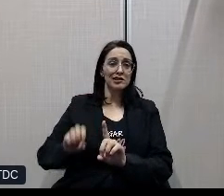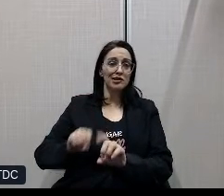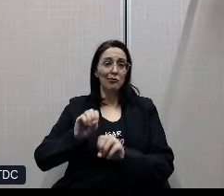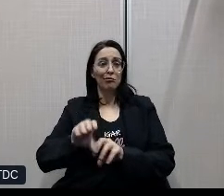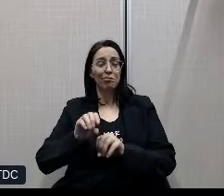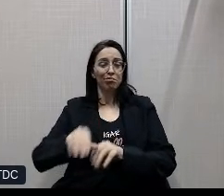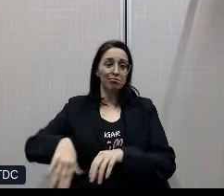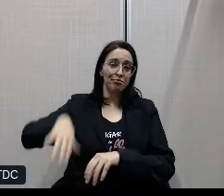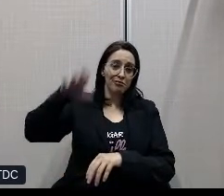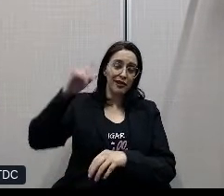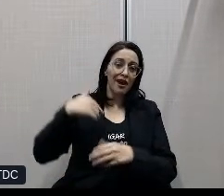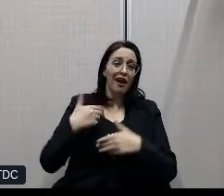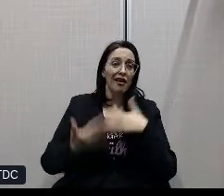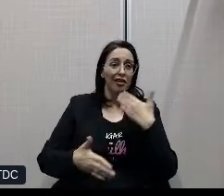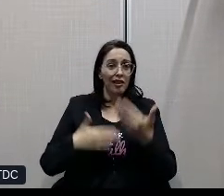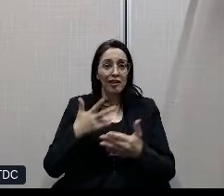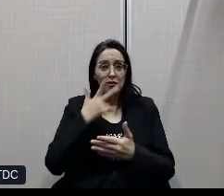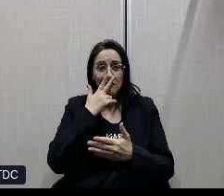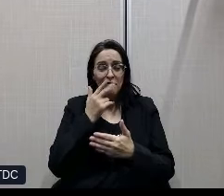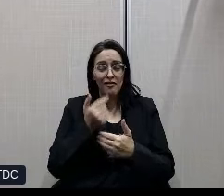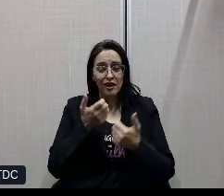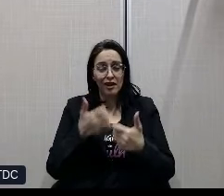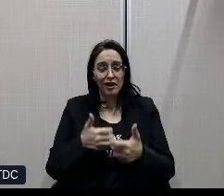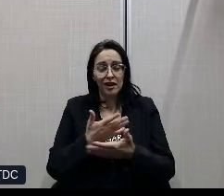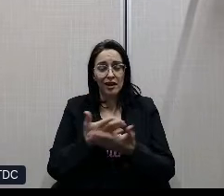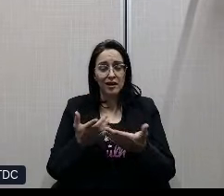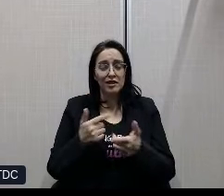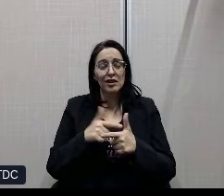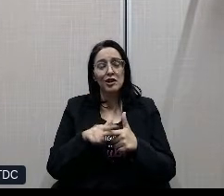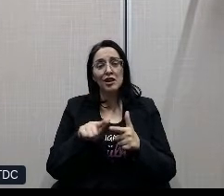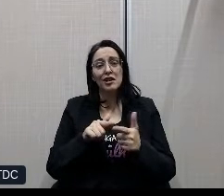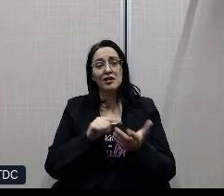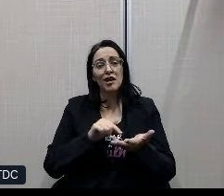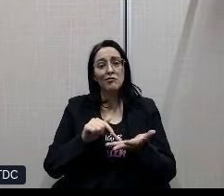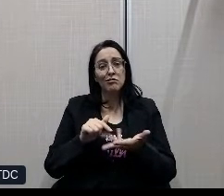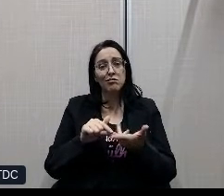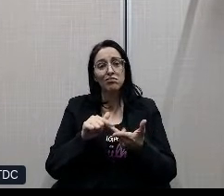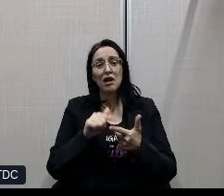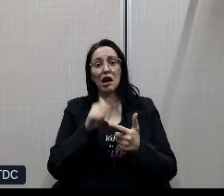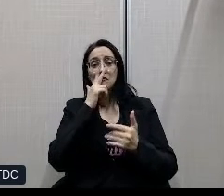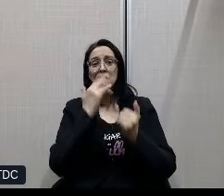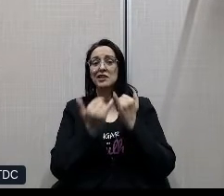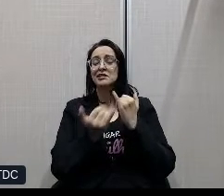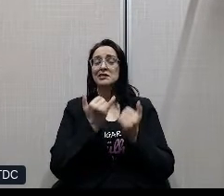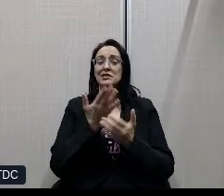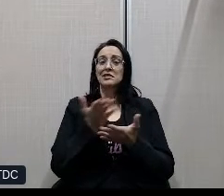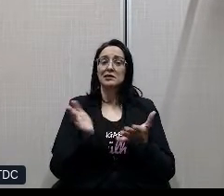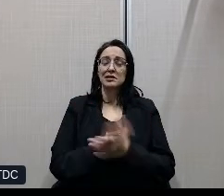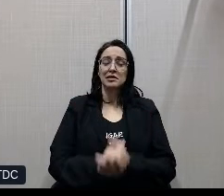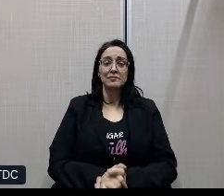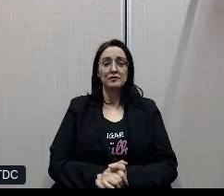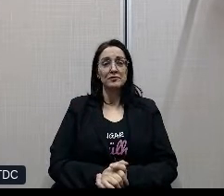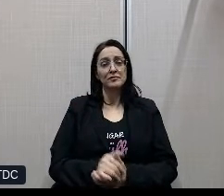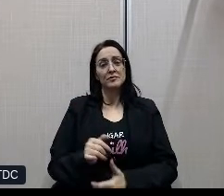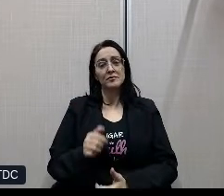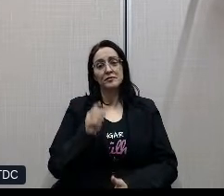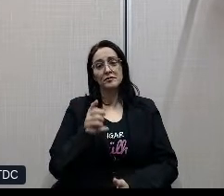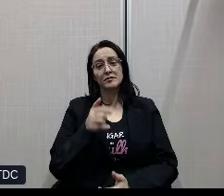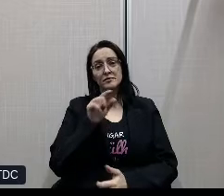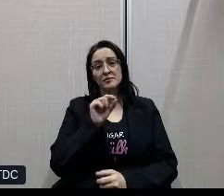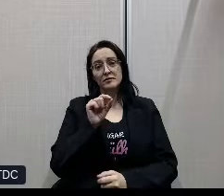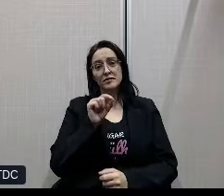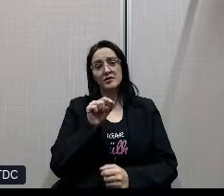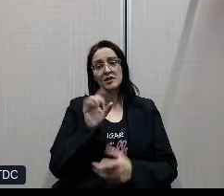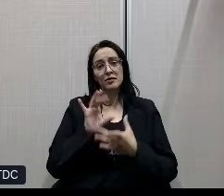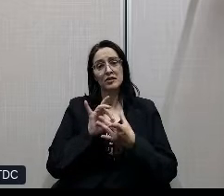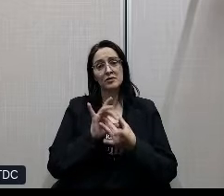hora da contratação. Um deles pode ser o viés da semelhança, em que tendemos a gostar mais do que se conecta